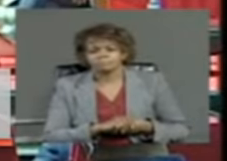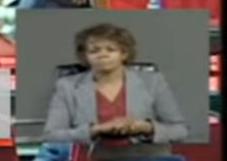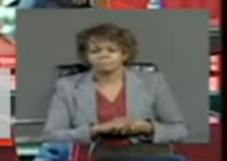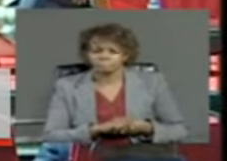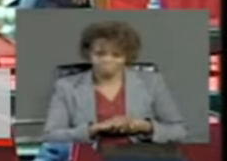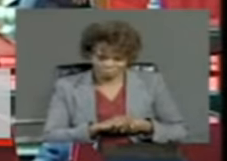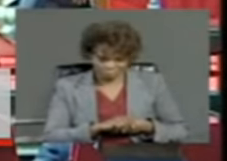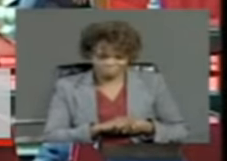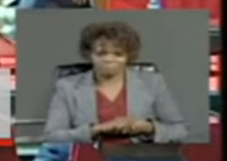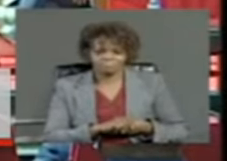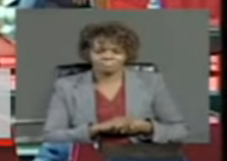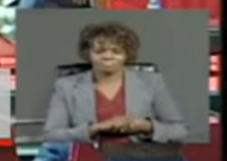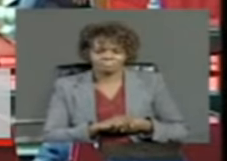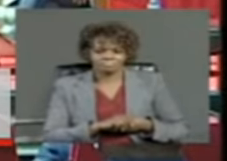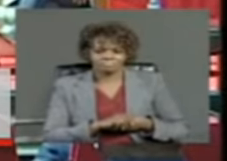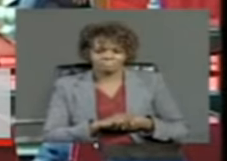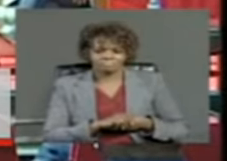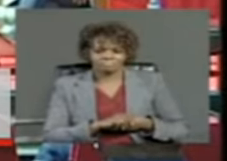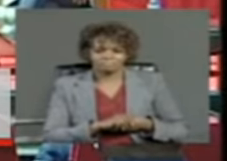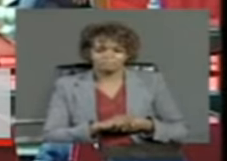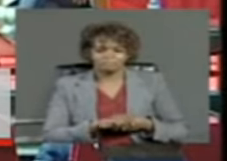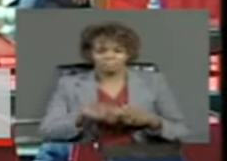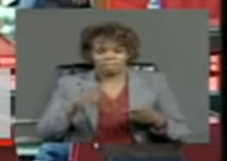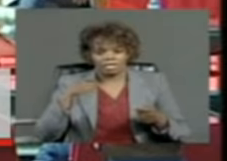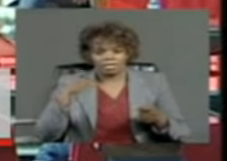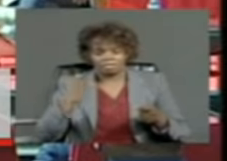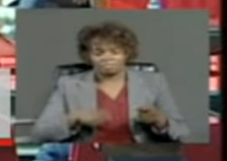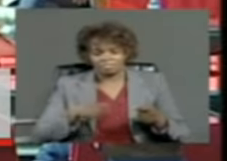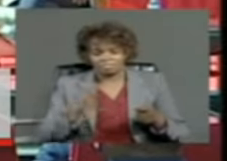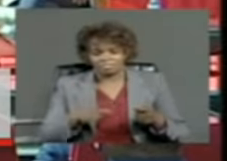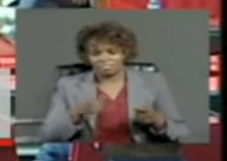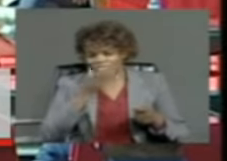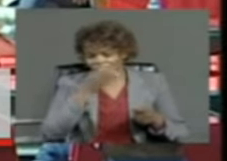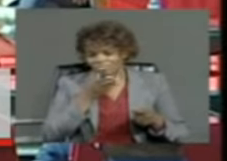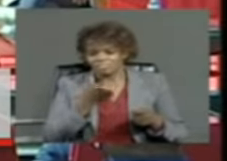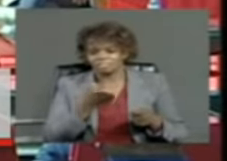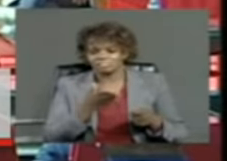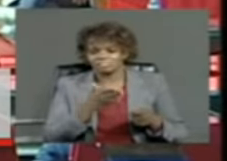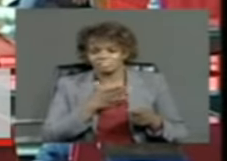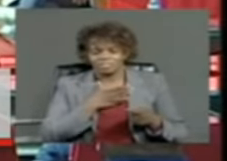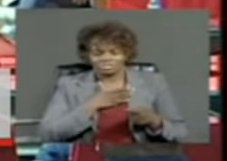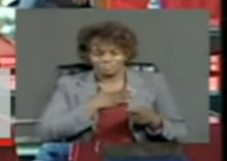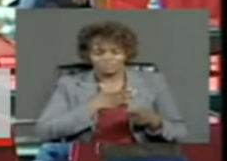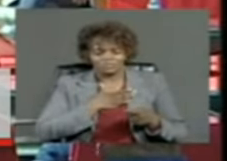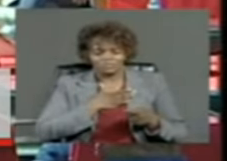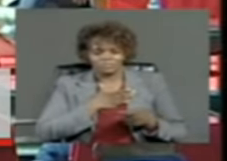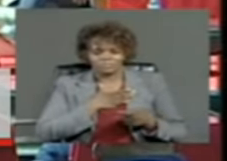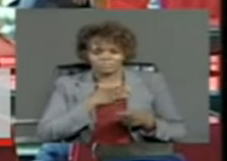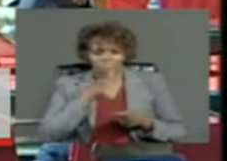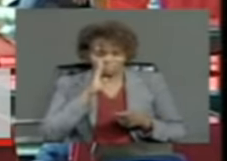Bom, eu tenho muito gosto em comentar algumas das questões que acabou de levantar.